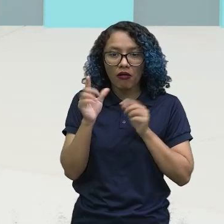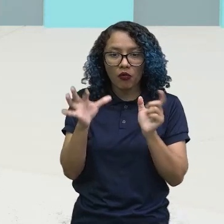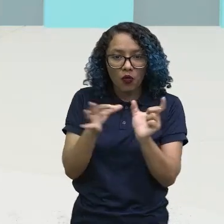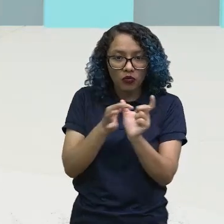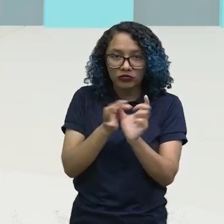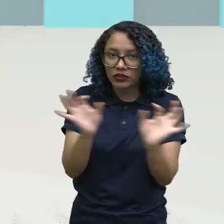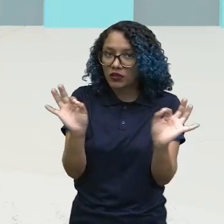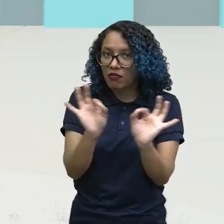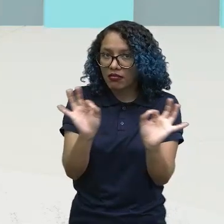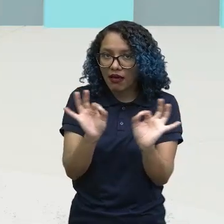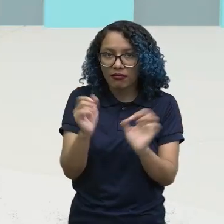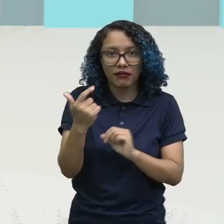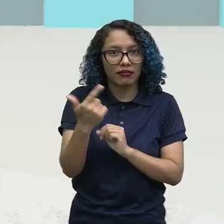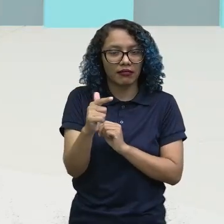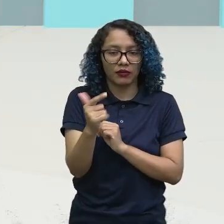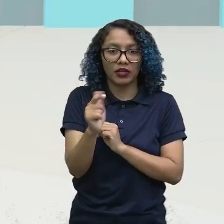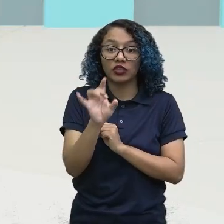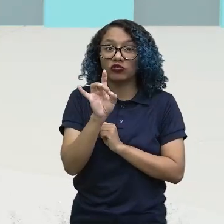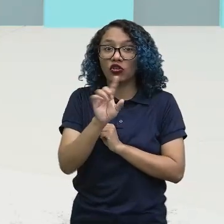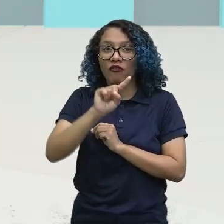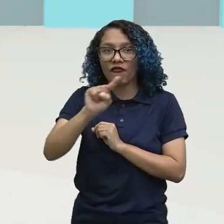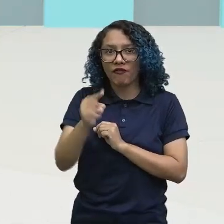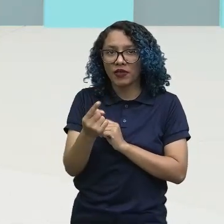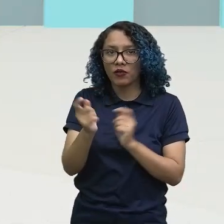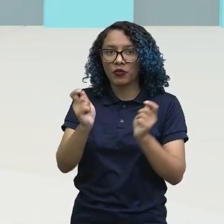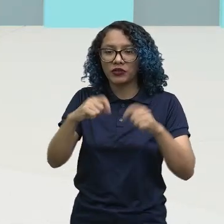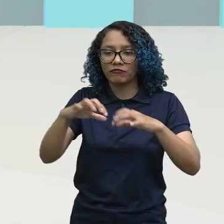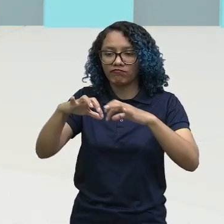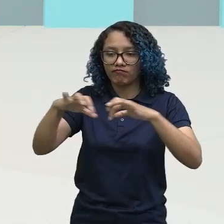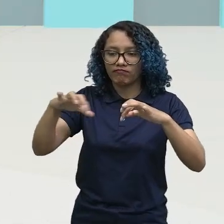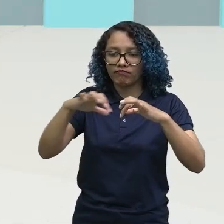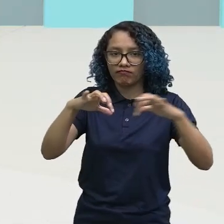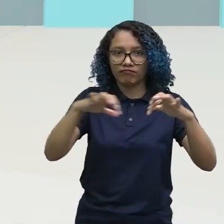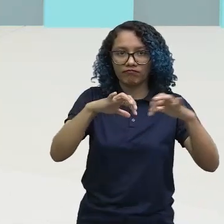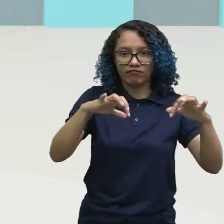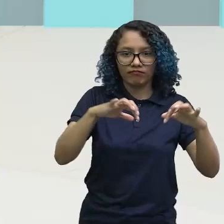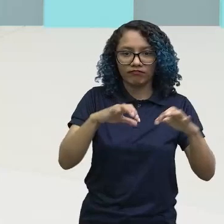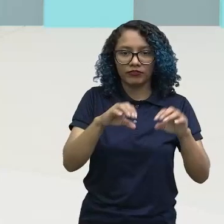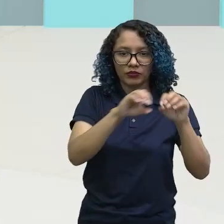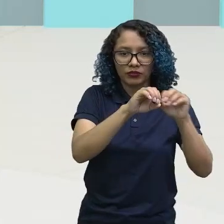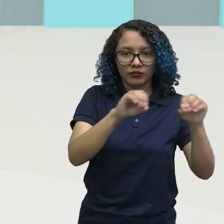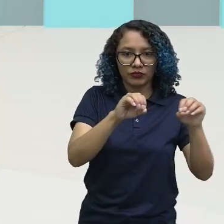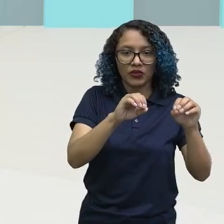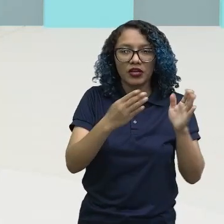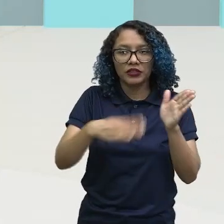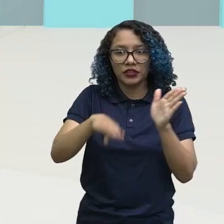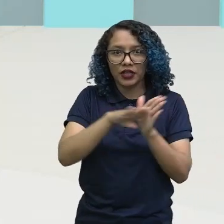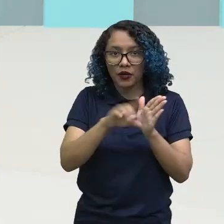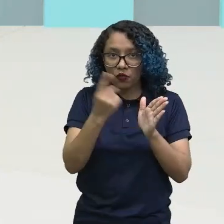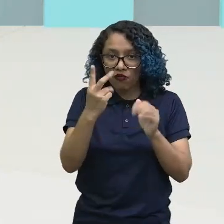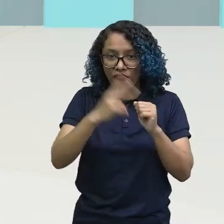nenhuma conjunção, apenas as vírgulas fazendo a separação. Cheguei é um verbo, comi é outro verbo.